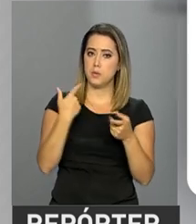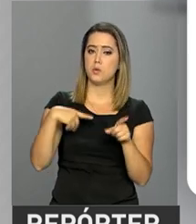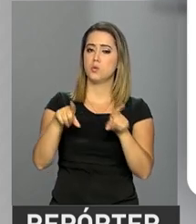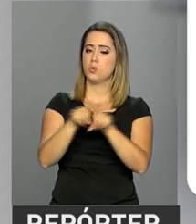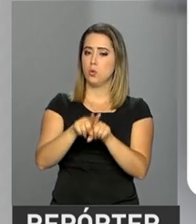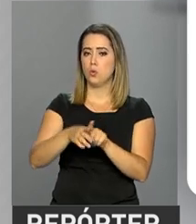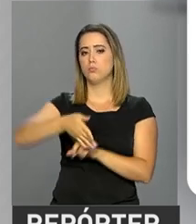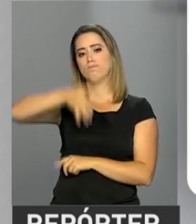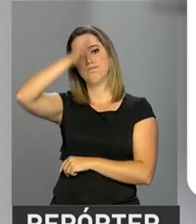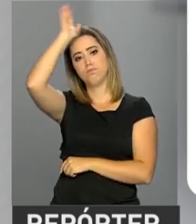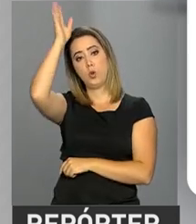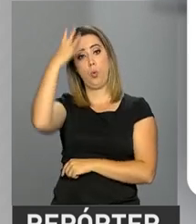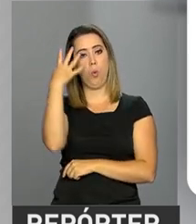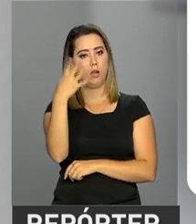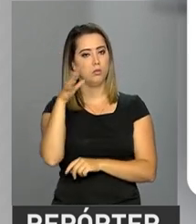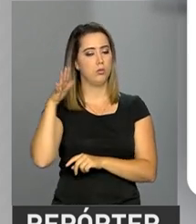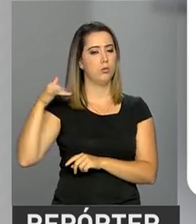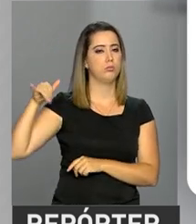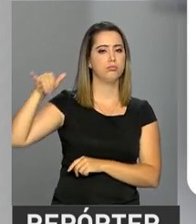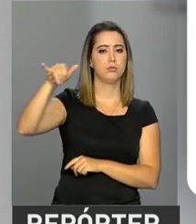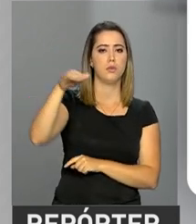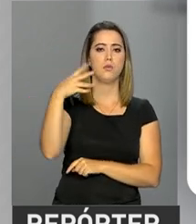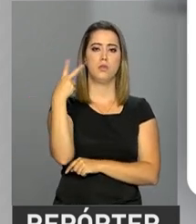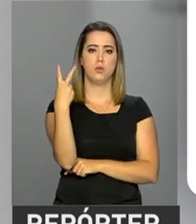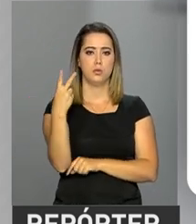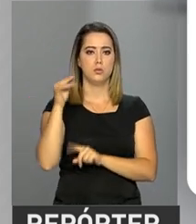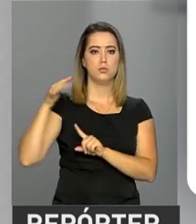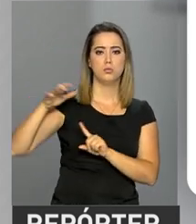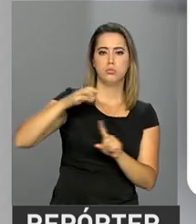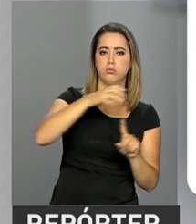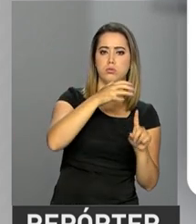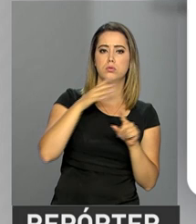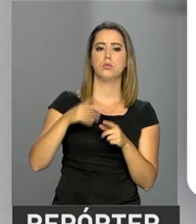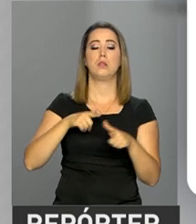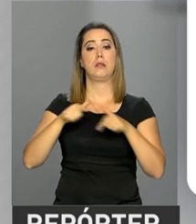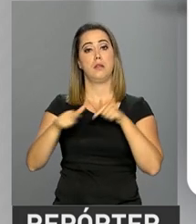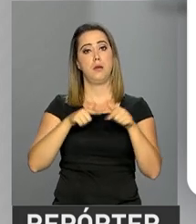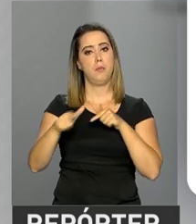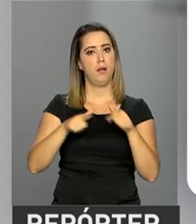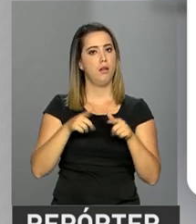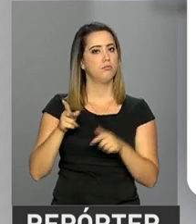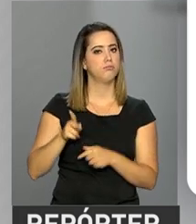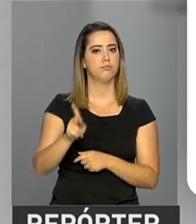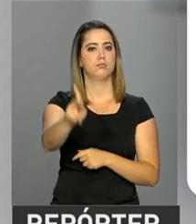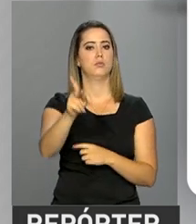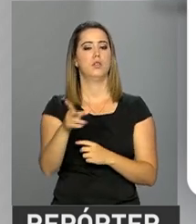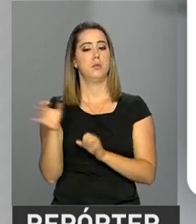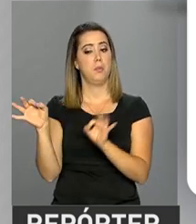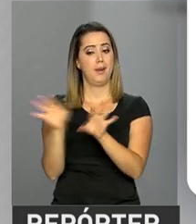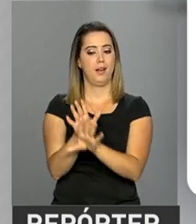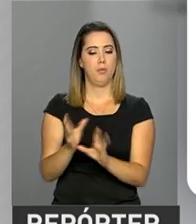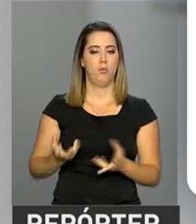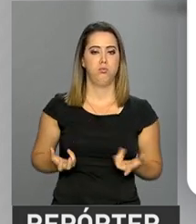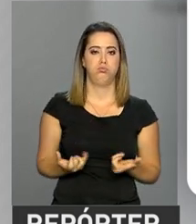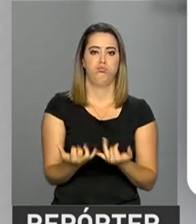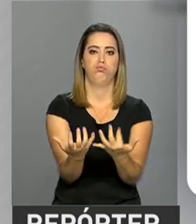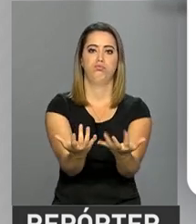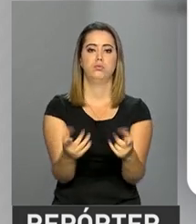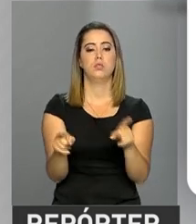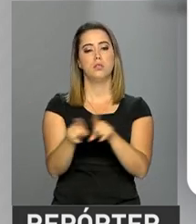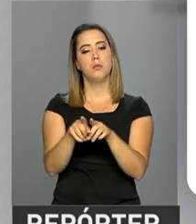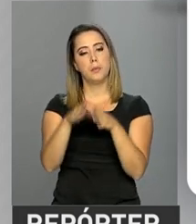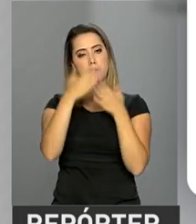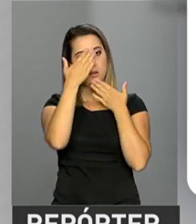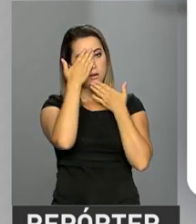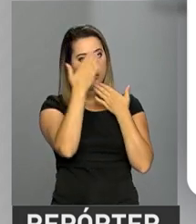bombeiros quatro aviões e dois helicópteros atuam sem descanso para combater o fogo michel temer também agradeceu